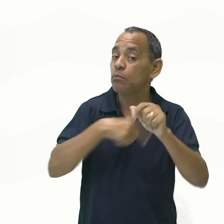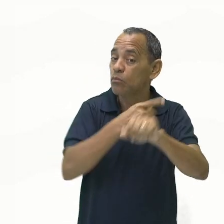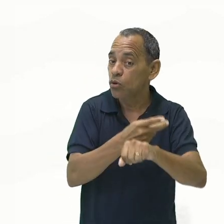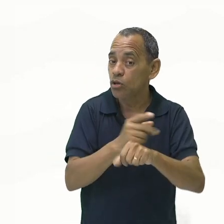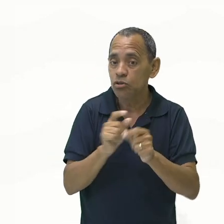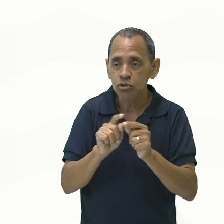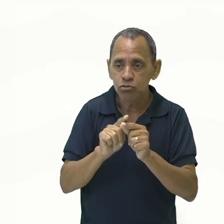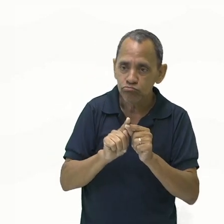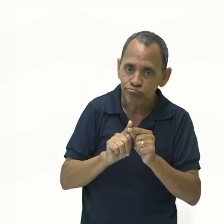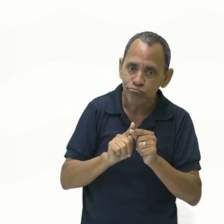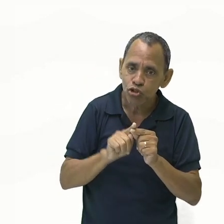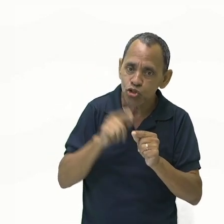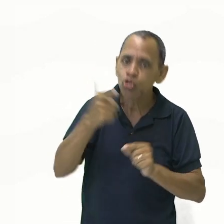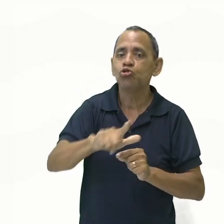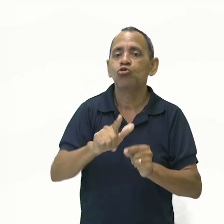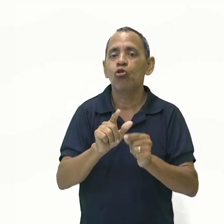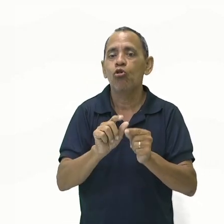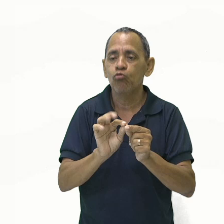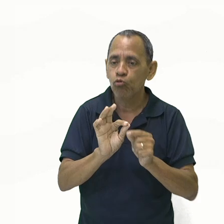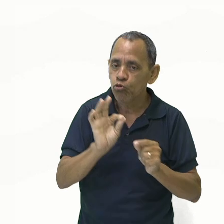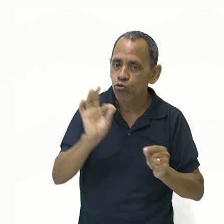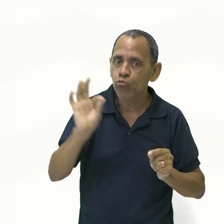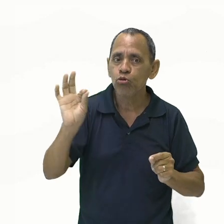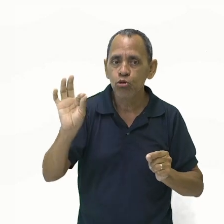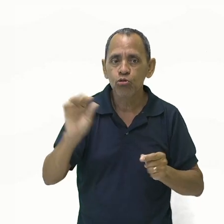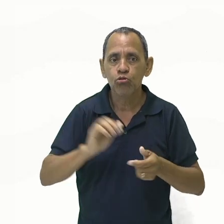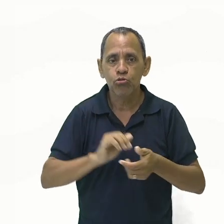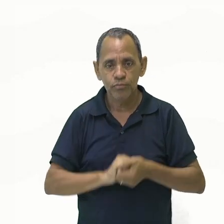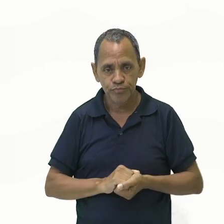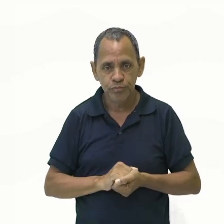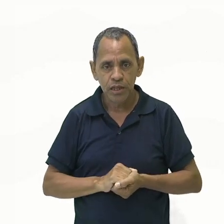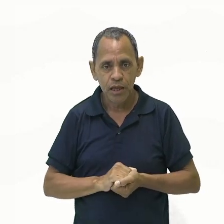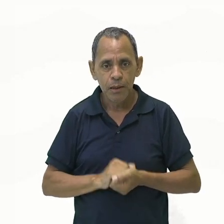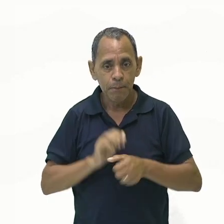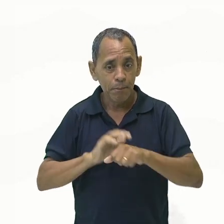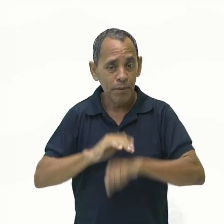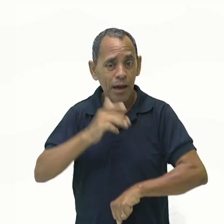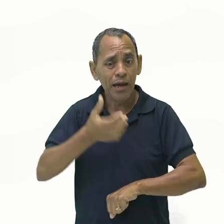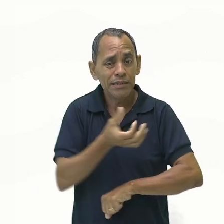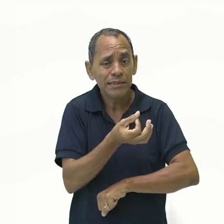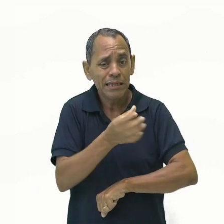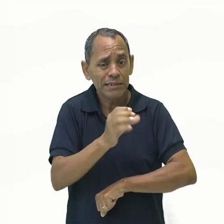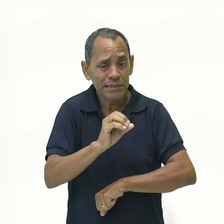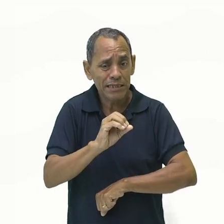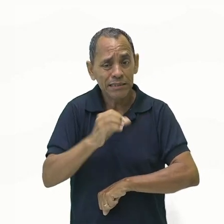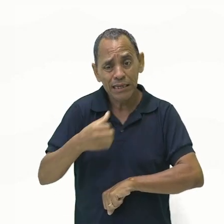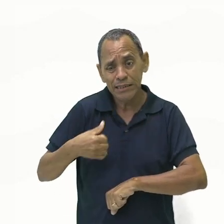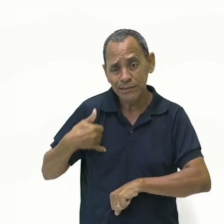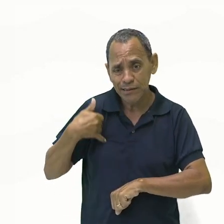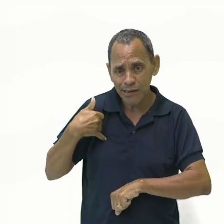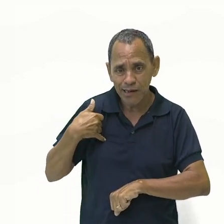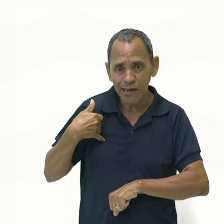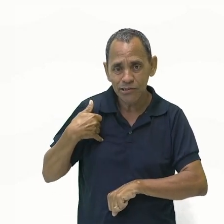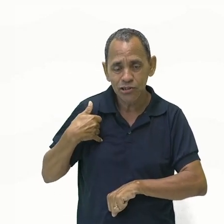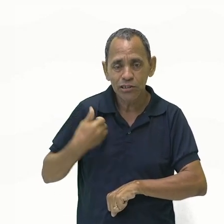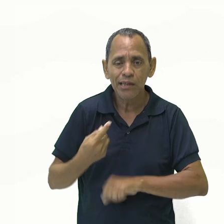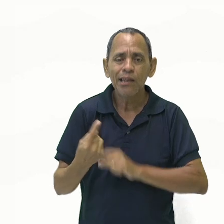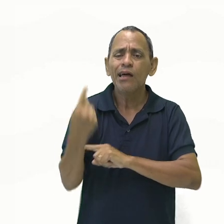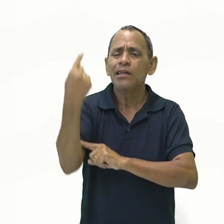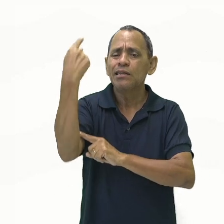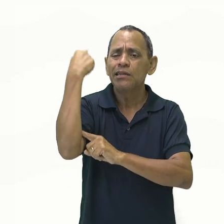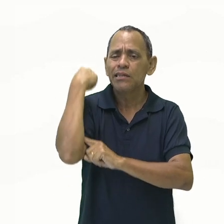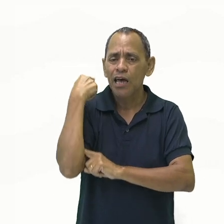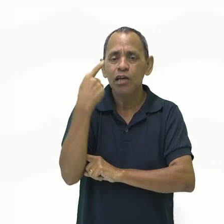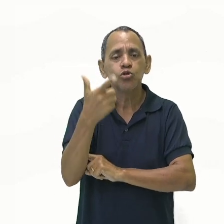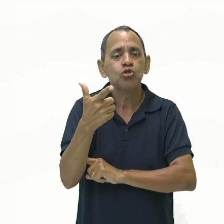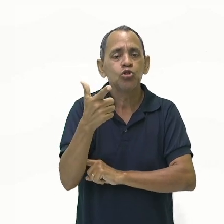gente, é milhões de pessoas que tinham mais de 60 anos e que há 60 anos atrás não tiveram acesso